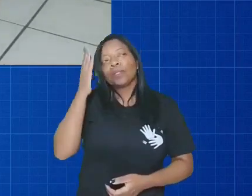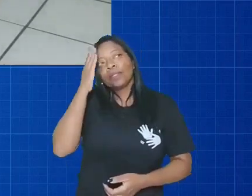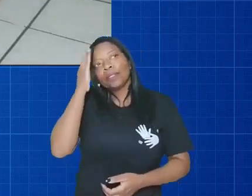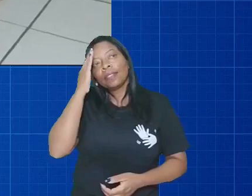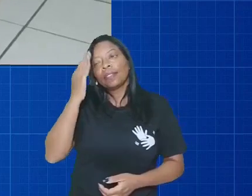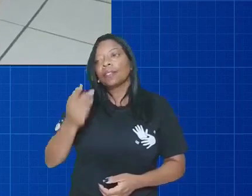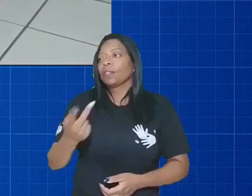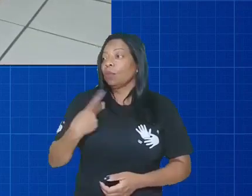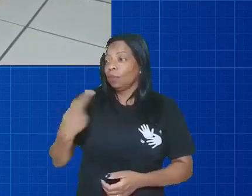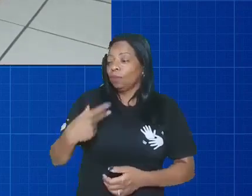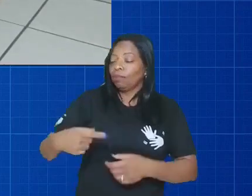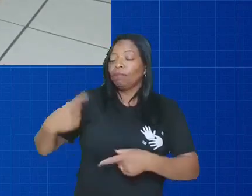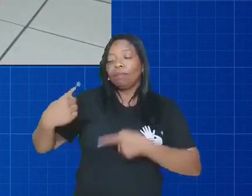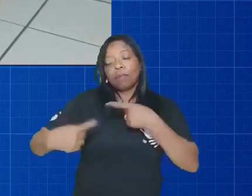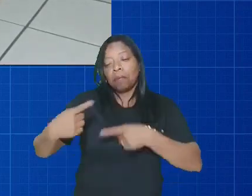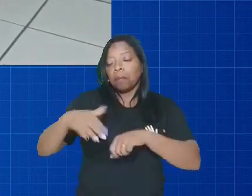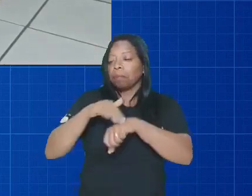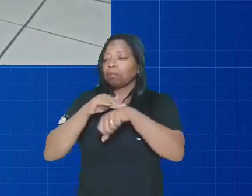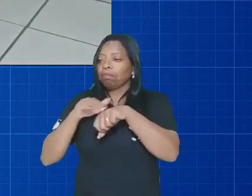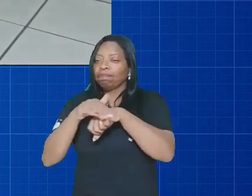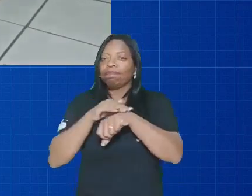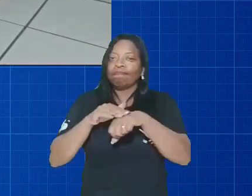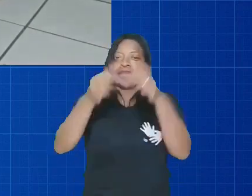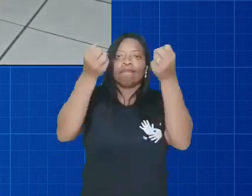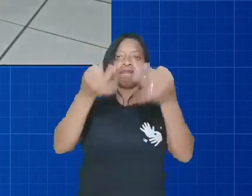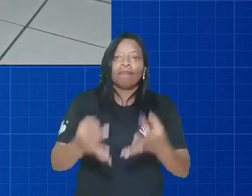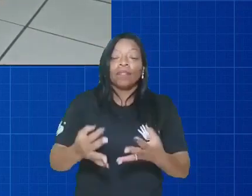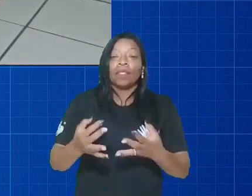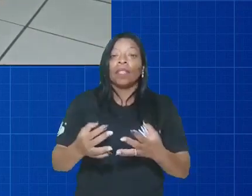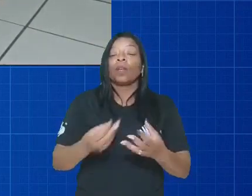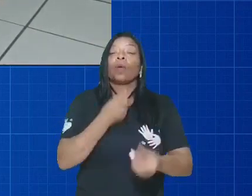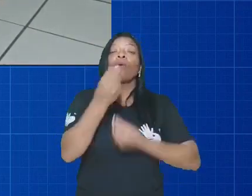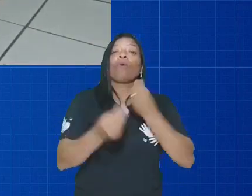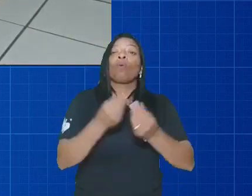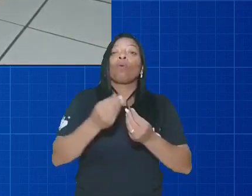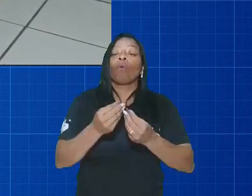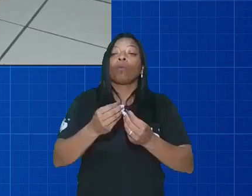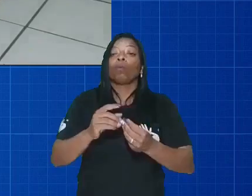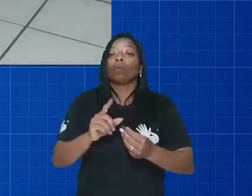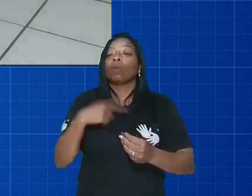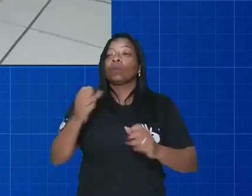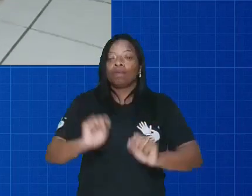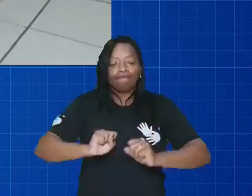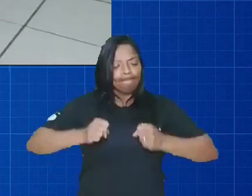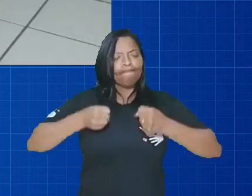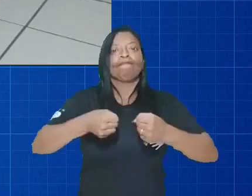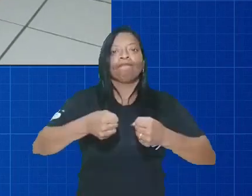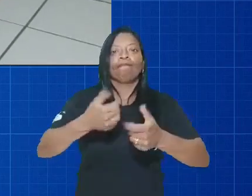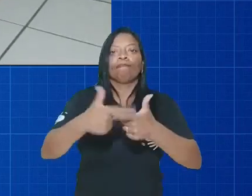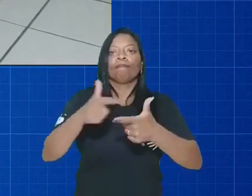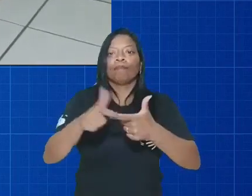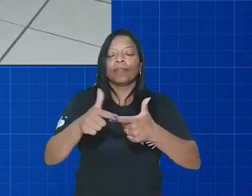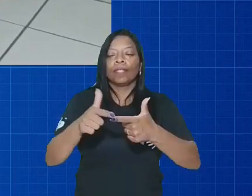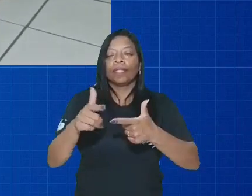diferentes formas que a gente possa enfrentar mesmo os problemas de saúde mental, né? E até mesmo como é que a gente pode, diante